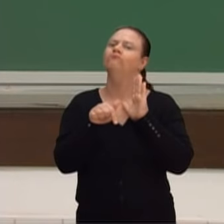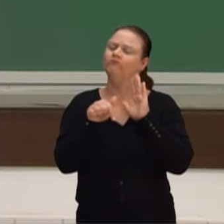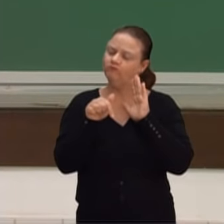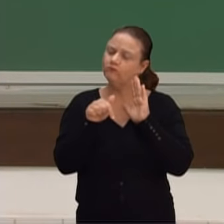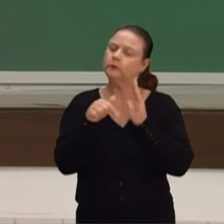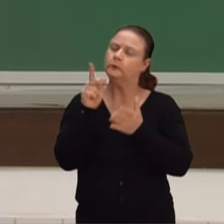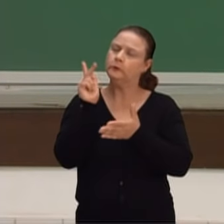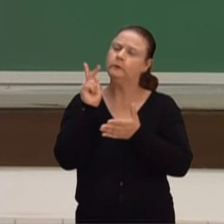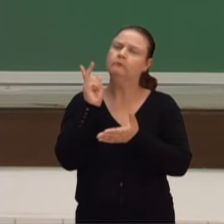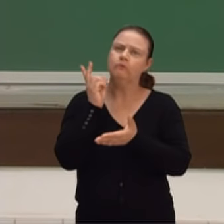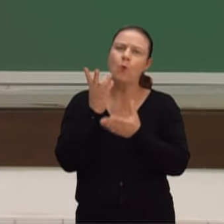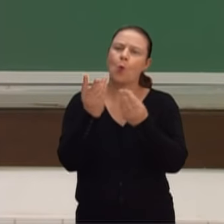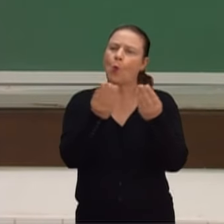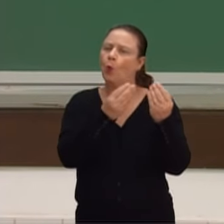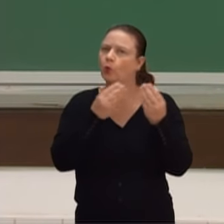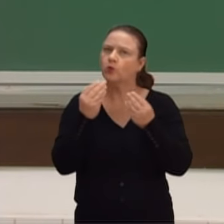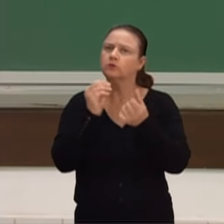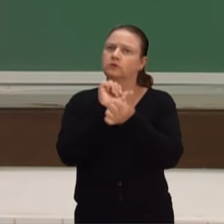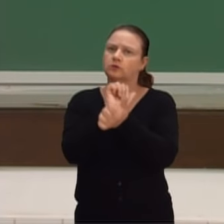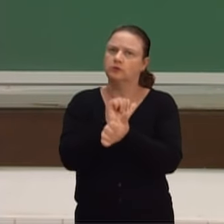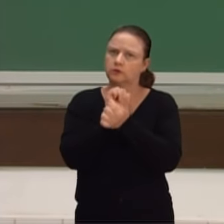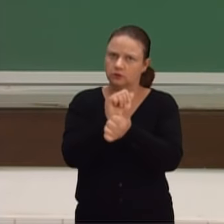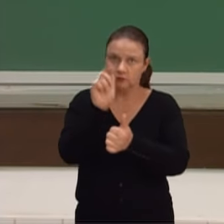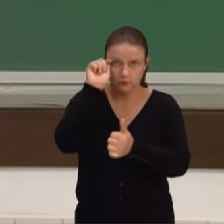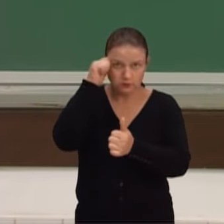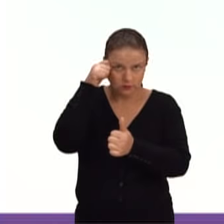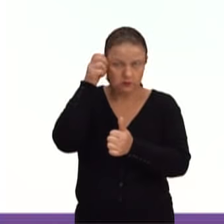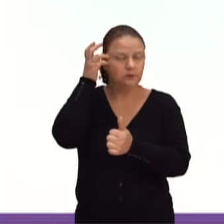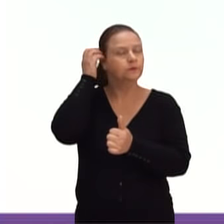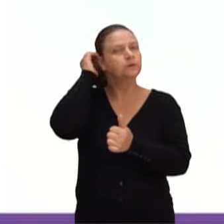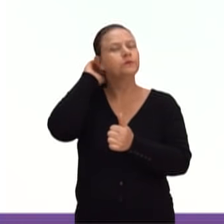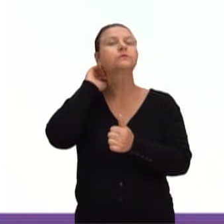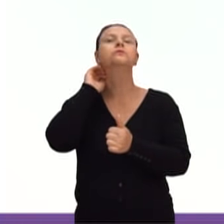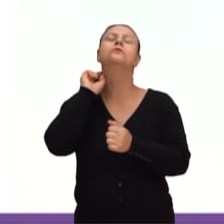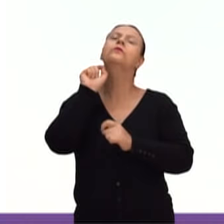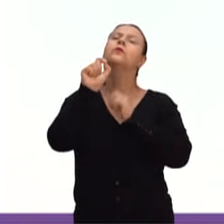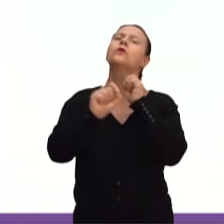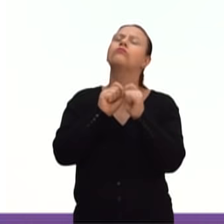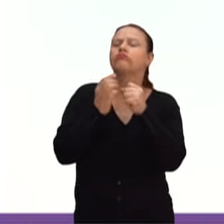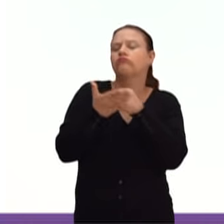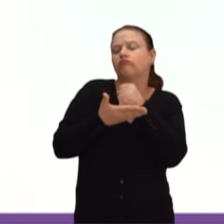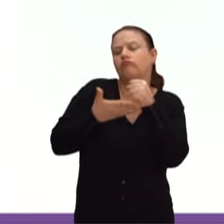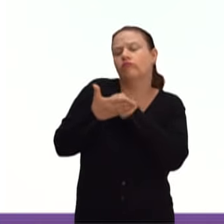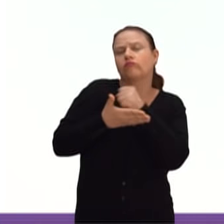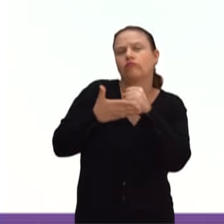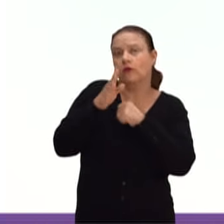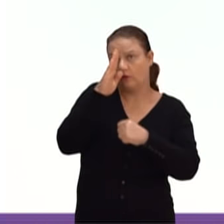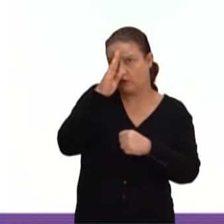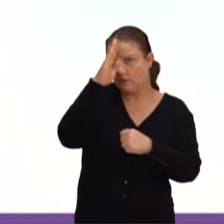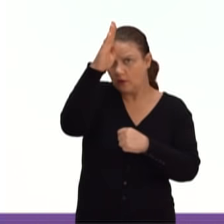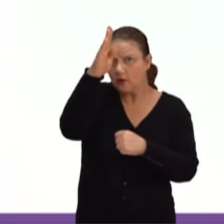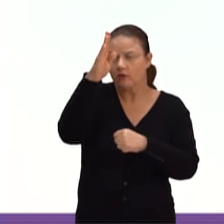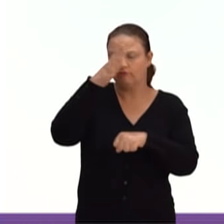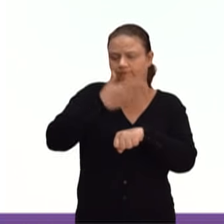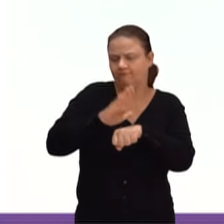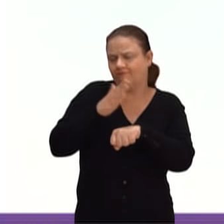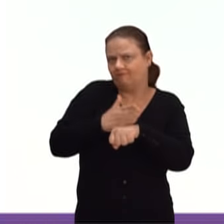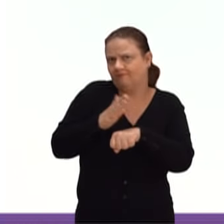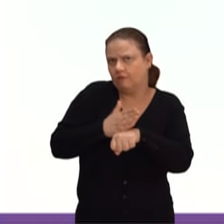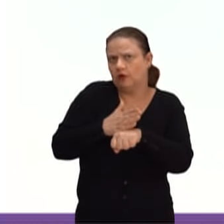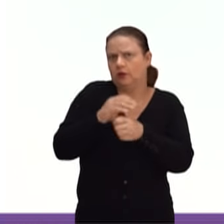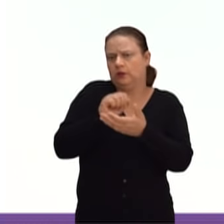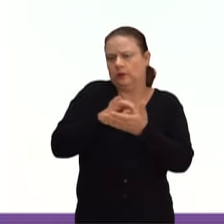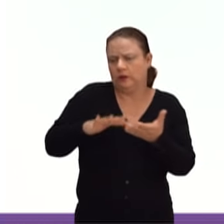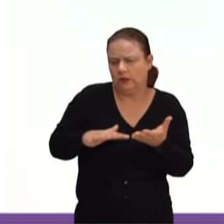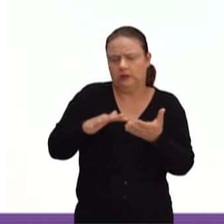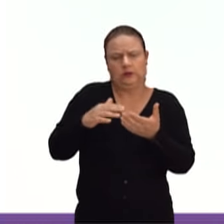Então, os negros escravizados, eles foram a base das principais atividades do período colonial. A